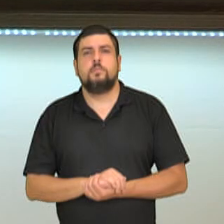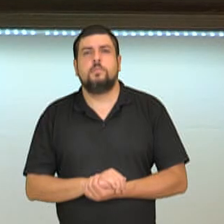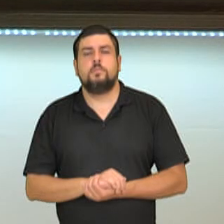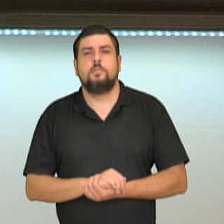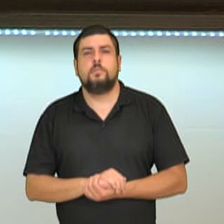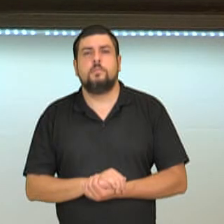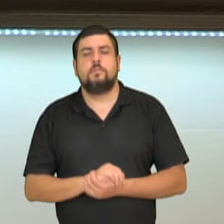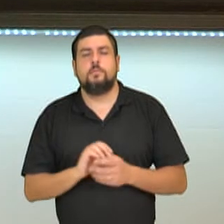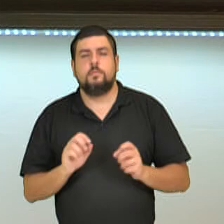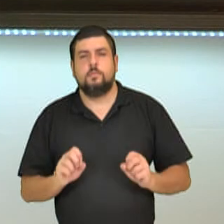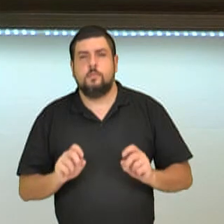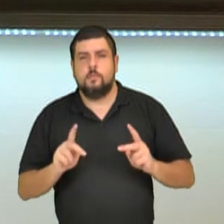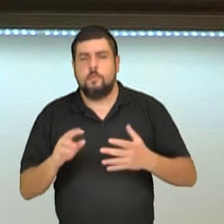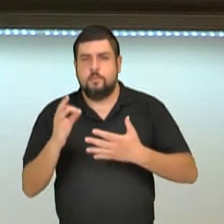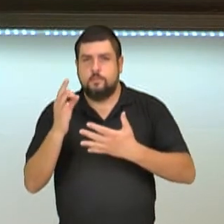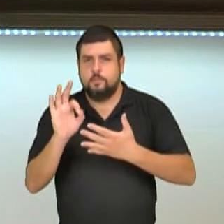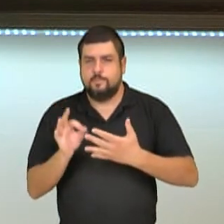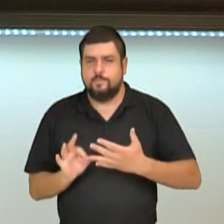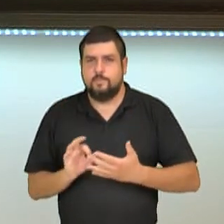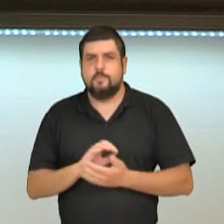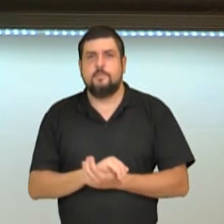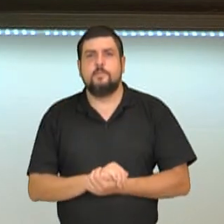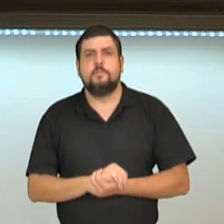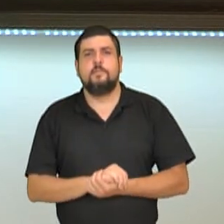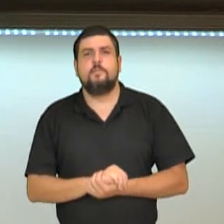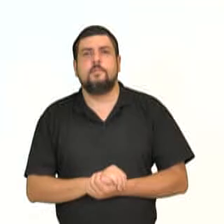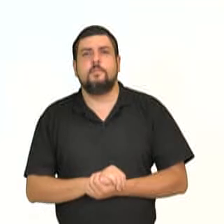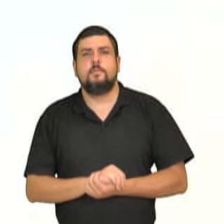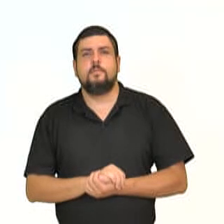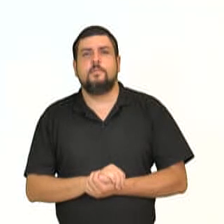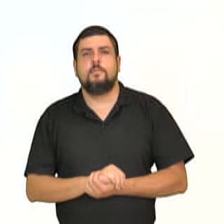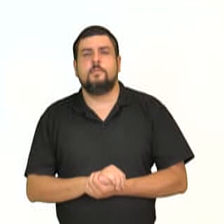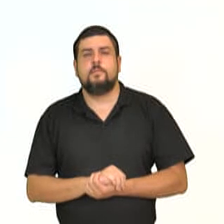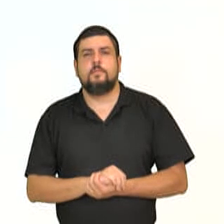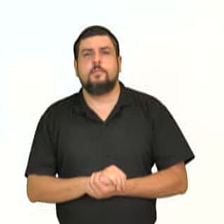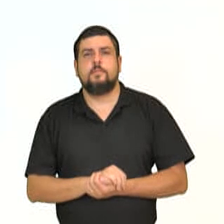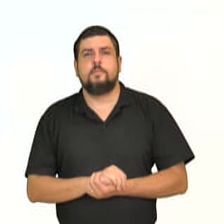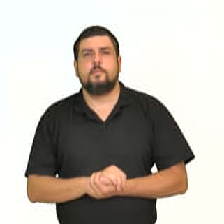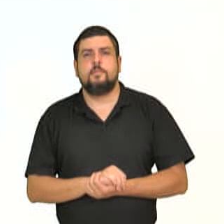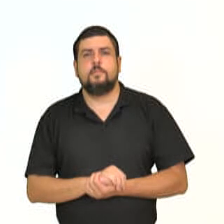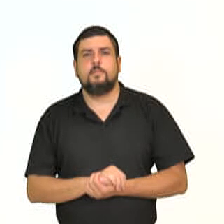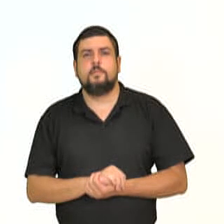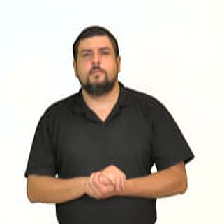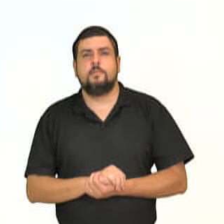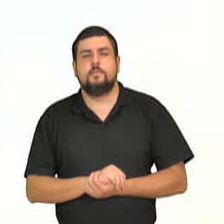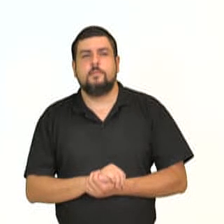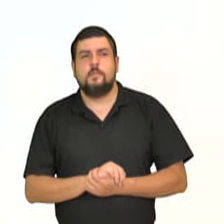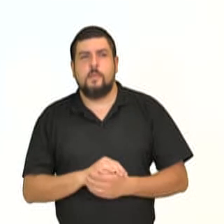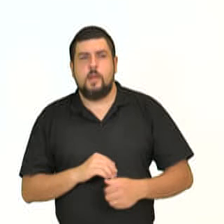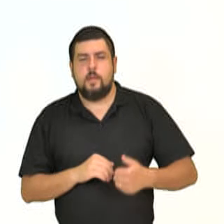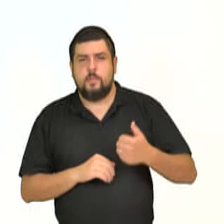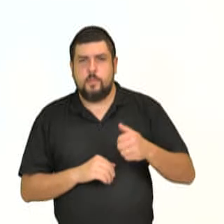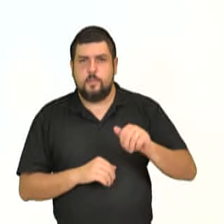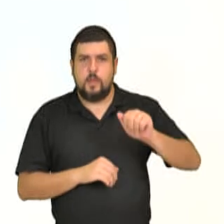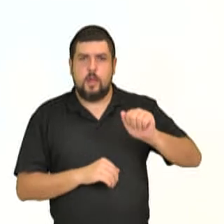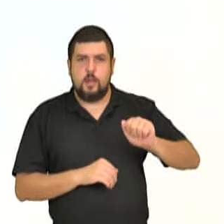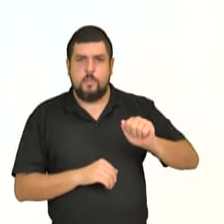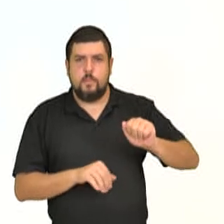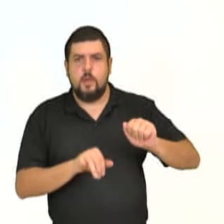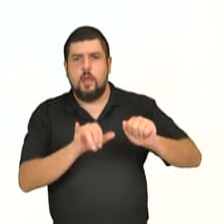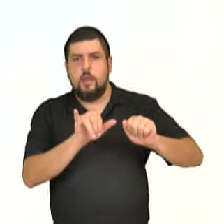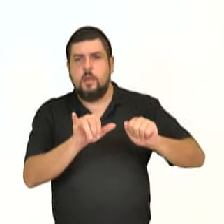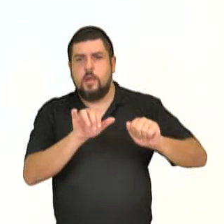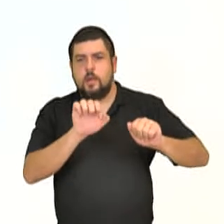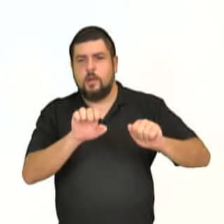Muito bem, vamos a corrigir. Vejam aqui. E isso? Para que foi usado? Qual que é o sentido?